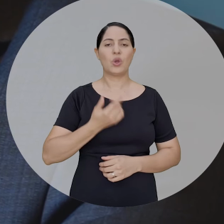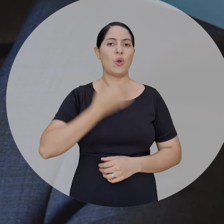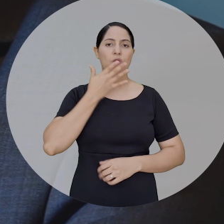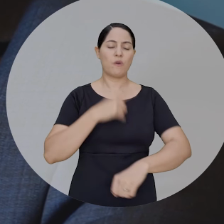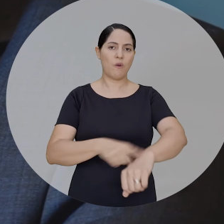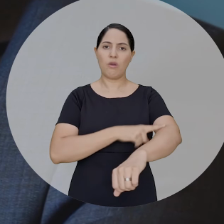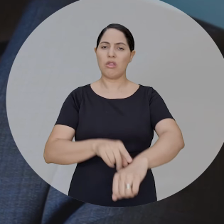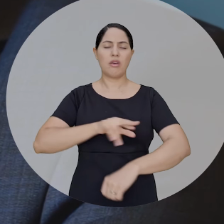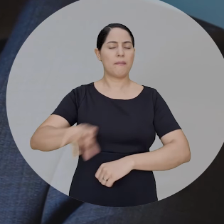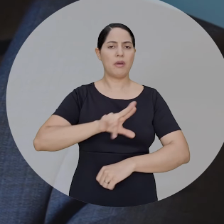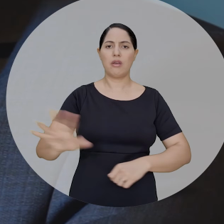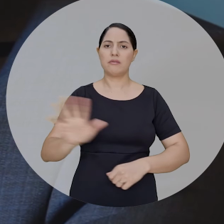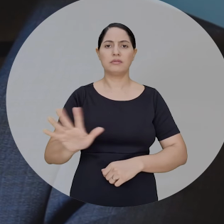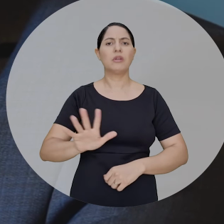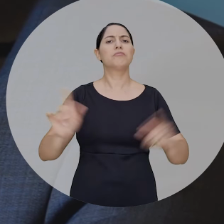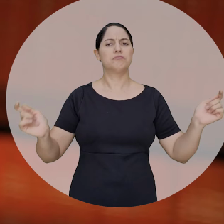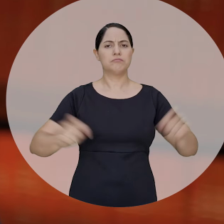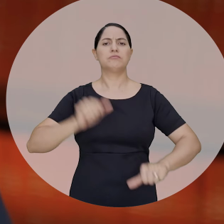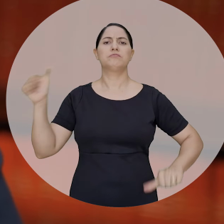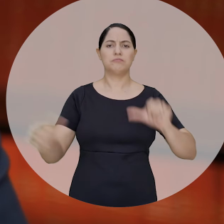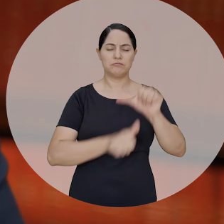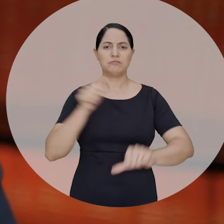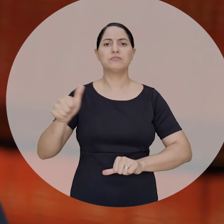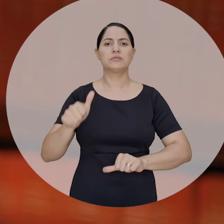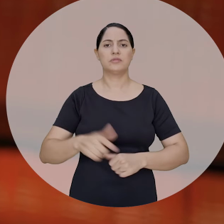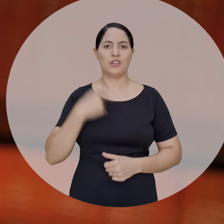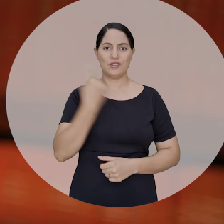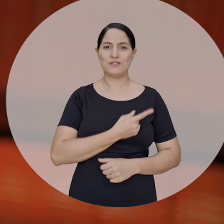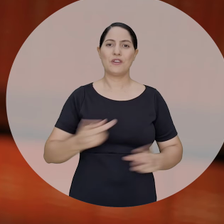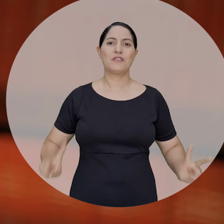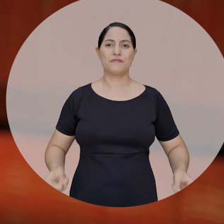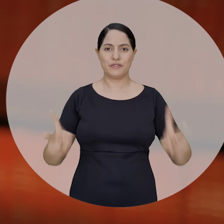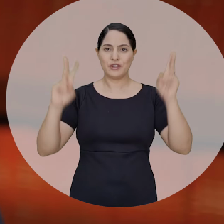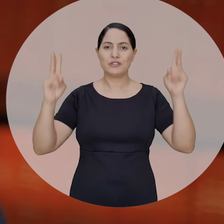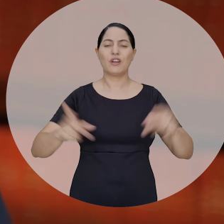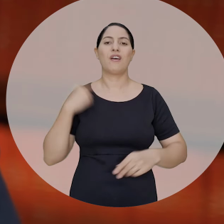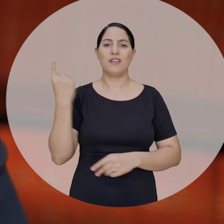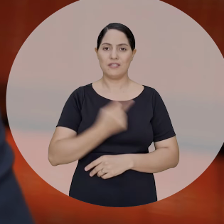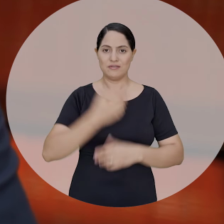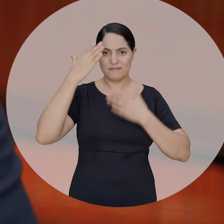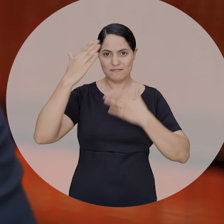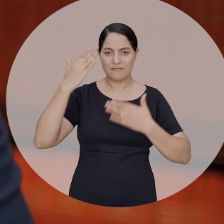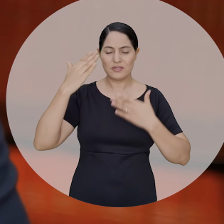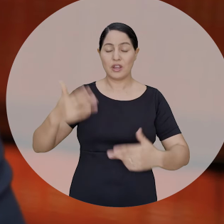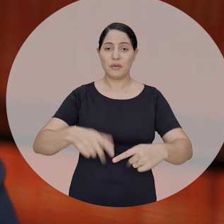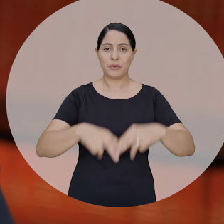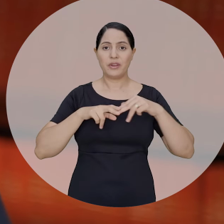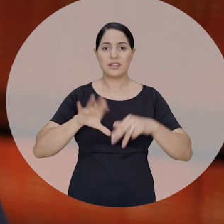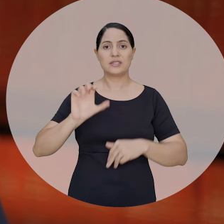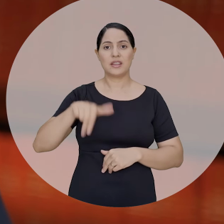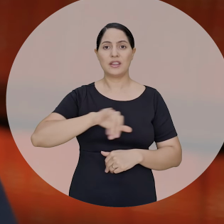Isso é representatividade. Isso faz toda a diferença. Outra vitória é a garantia de nossas prerrogativas junto ao CNJ, que